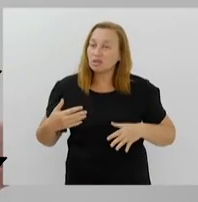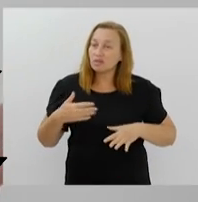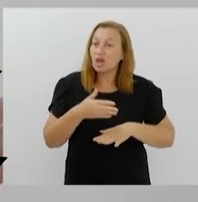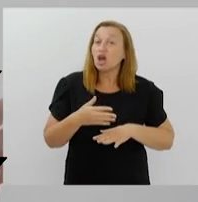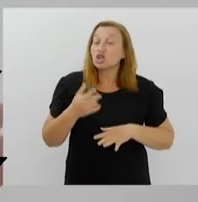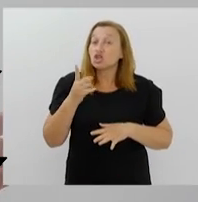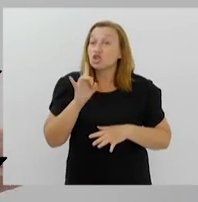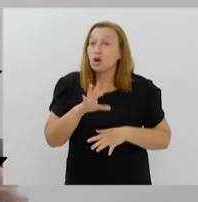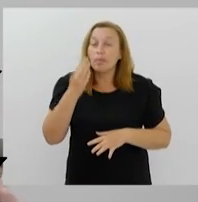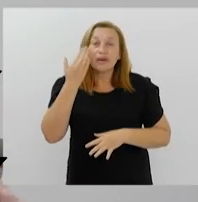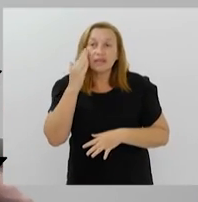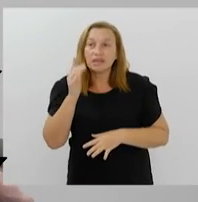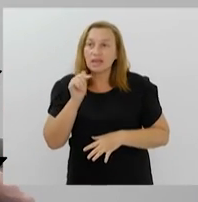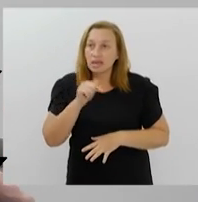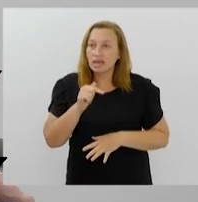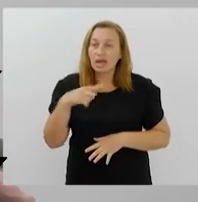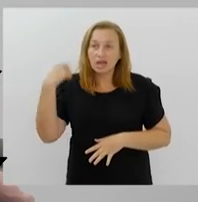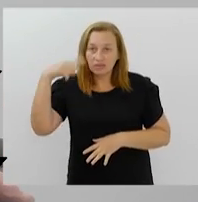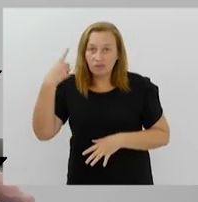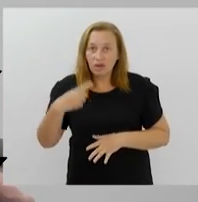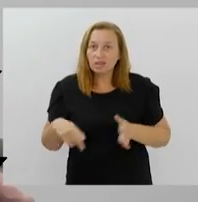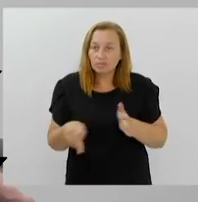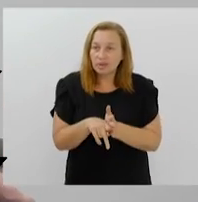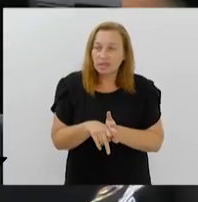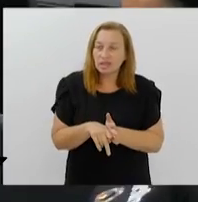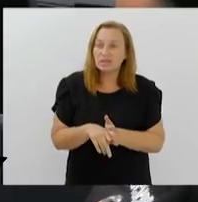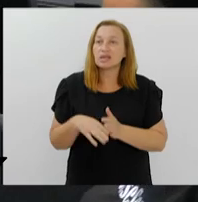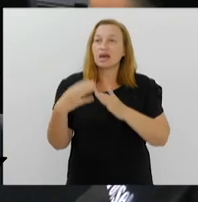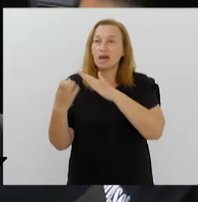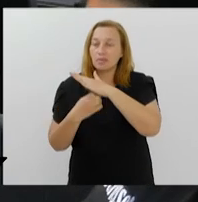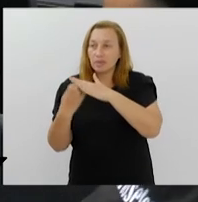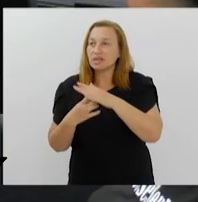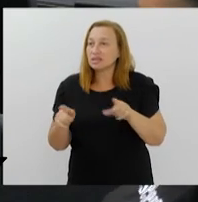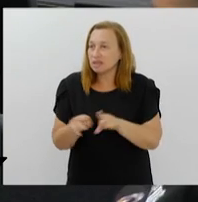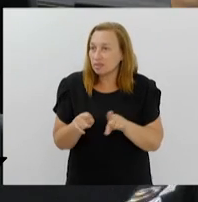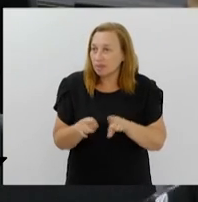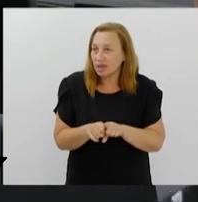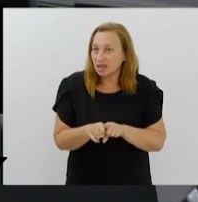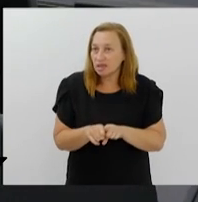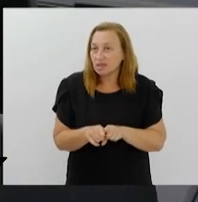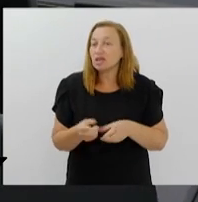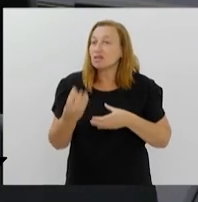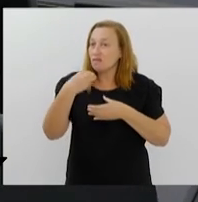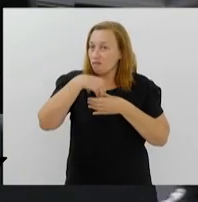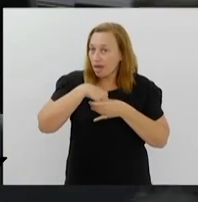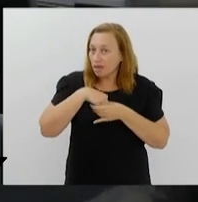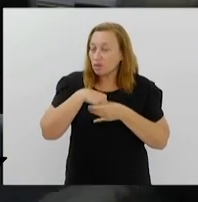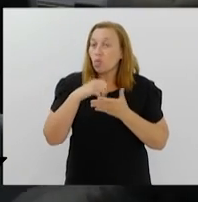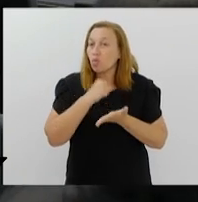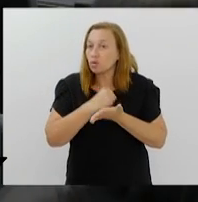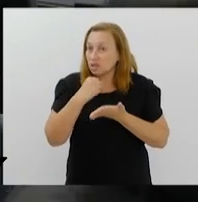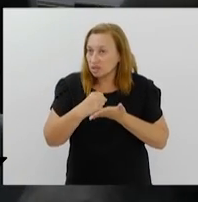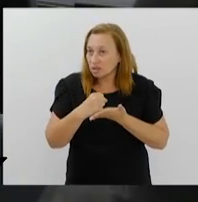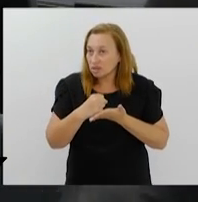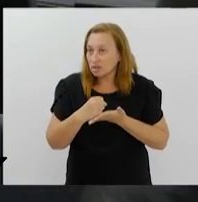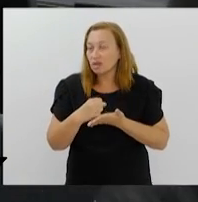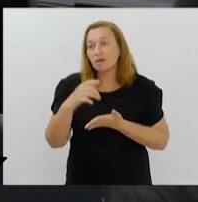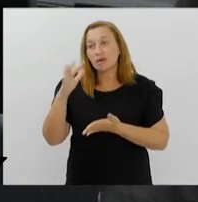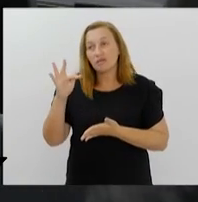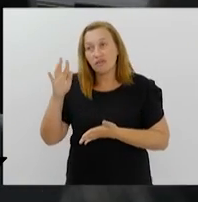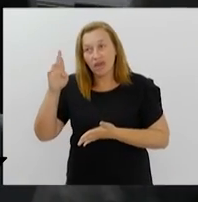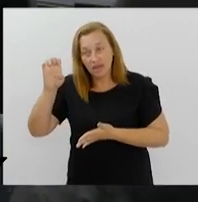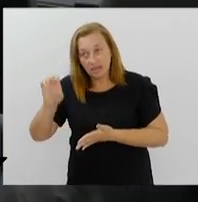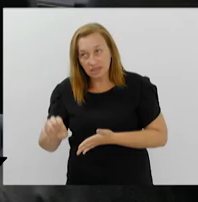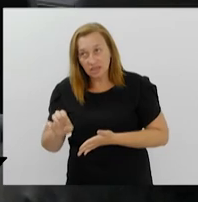entender o posicionamento aqui são advogados da Unimed ferres também eles são advogados externos são contratados pela Unimed Ferd eu sou